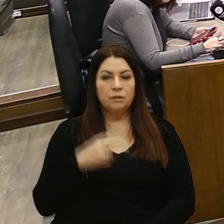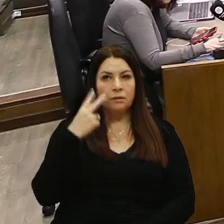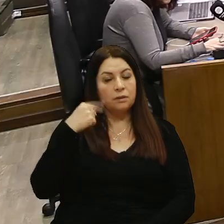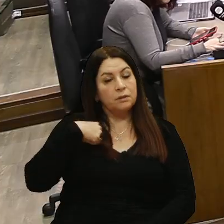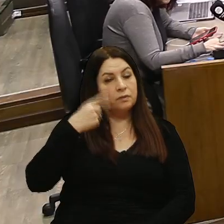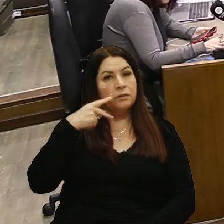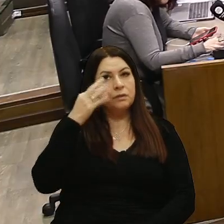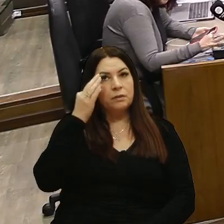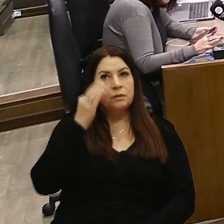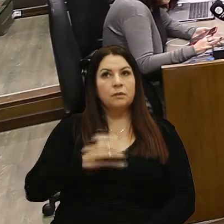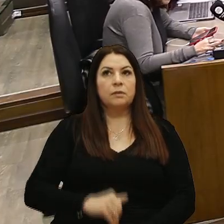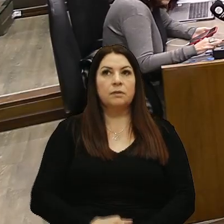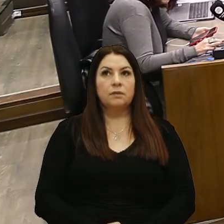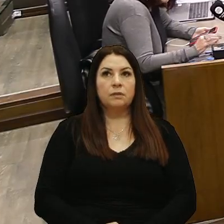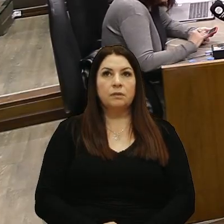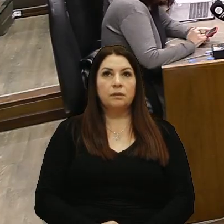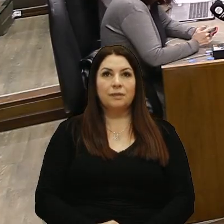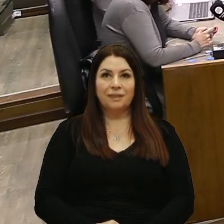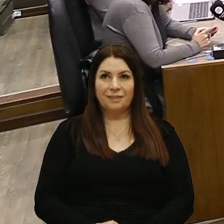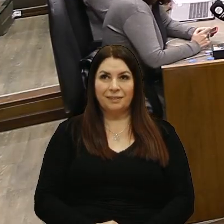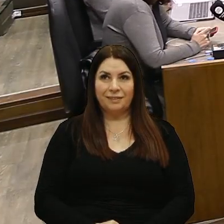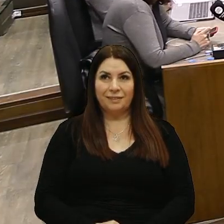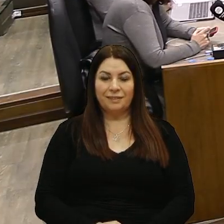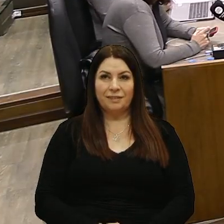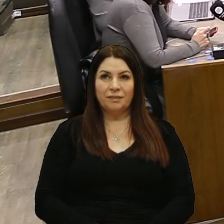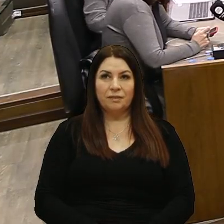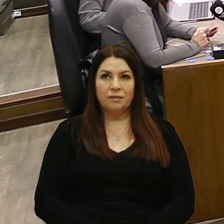presente. Mas já apareceu lá, querido.